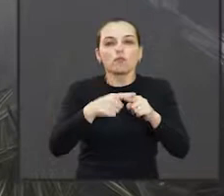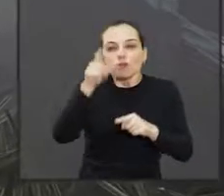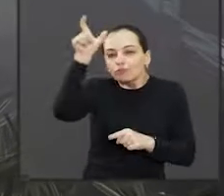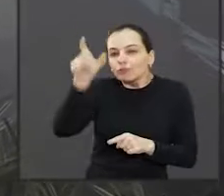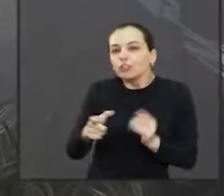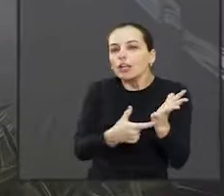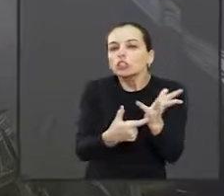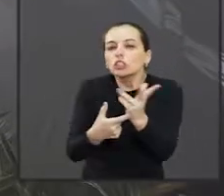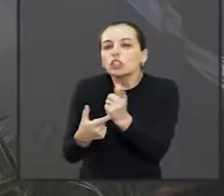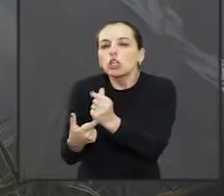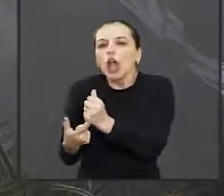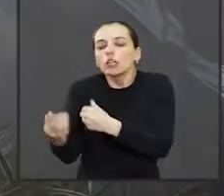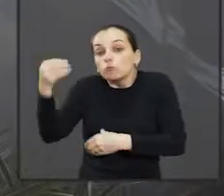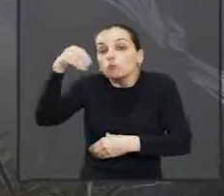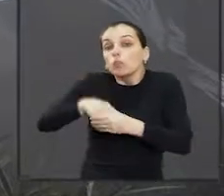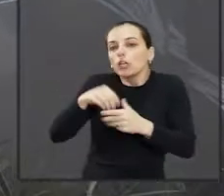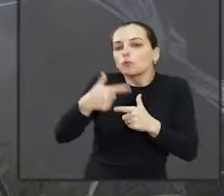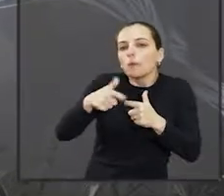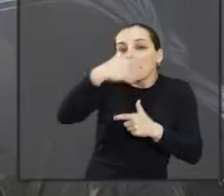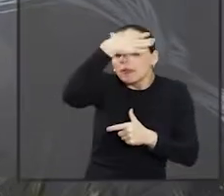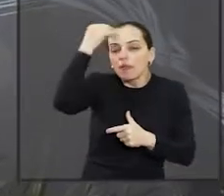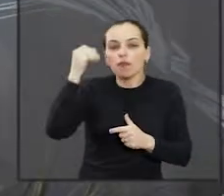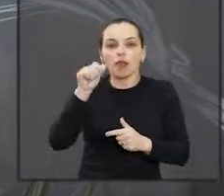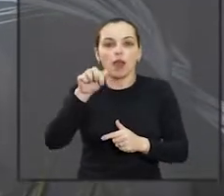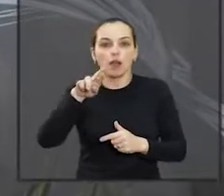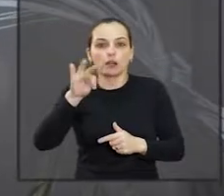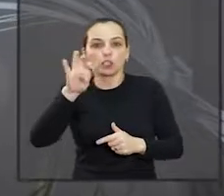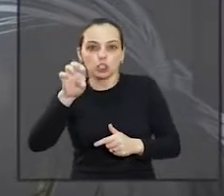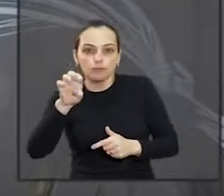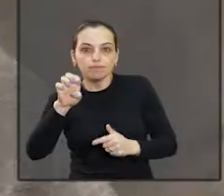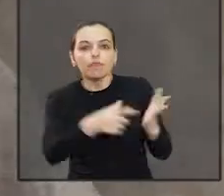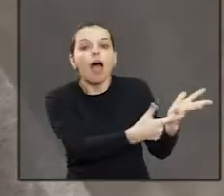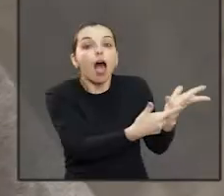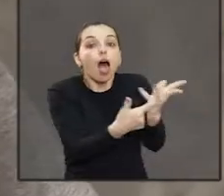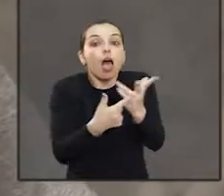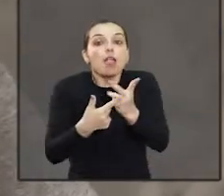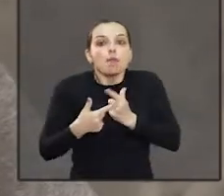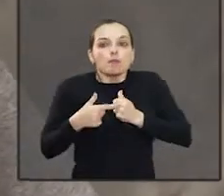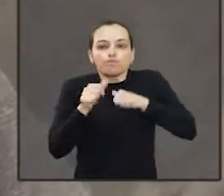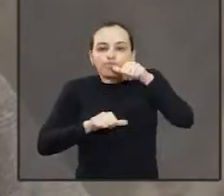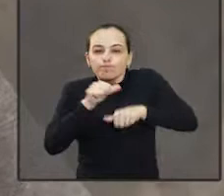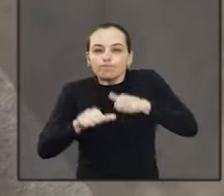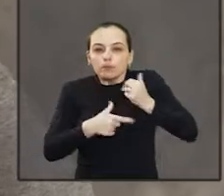conseguir desfocar um pouco dos seus problemas e conseguir focar em algo novo. E